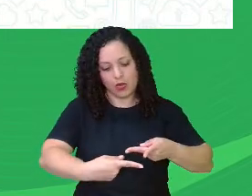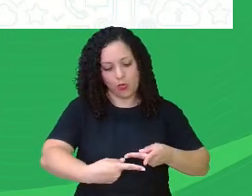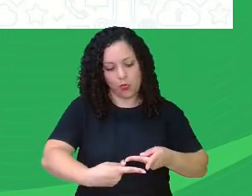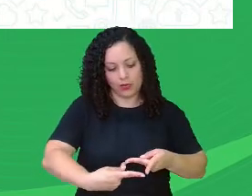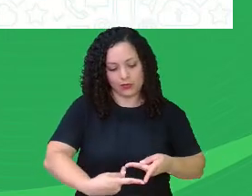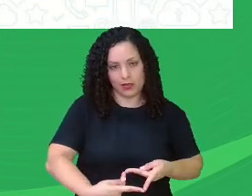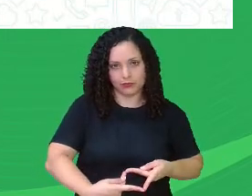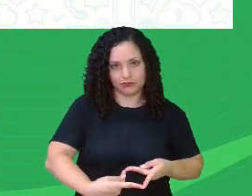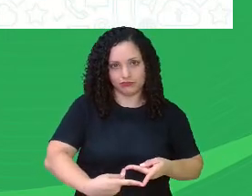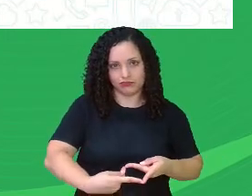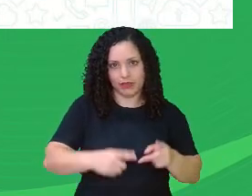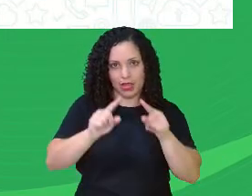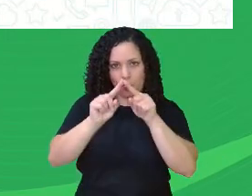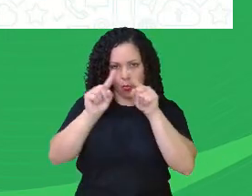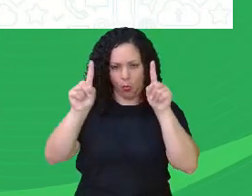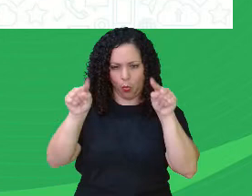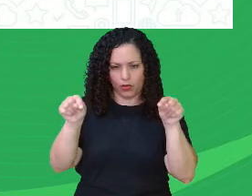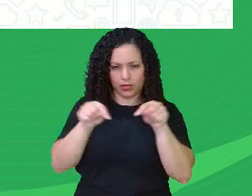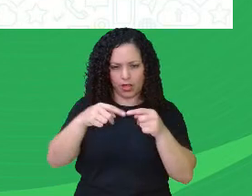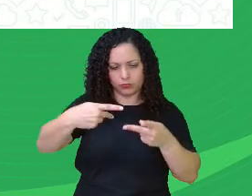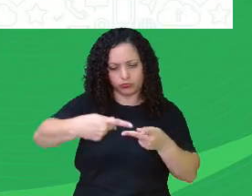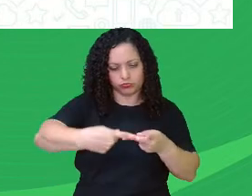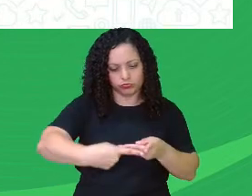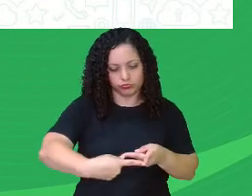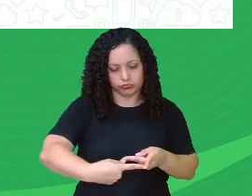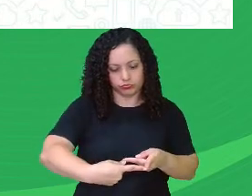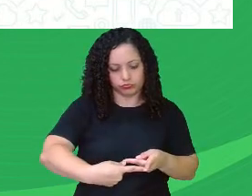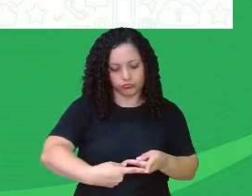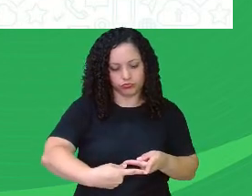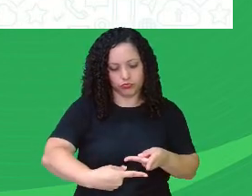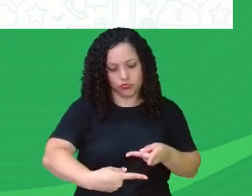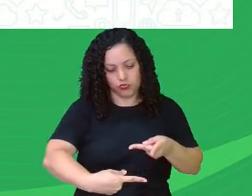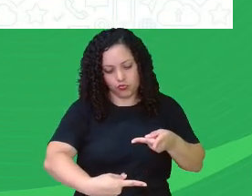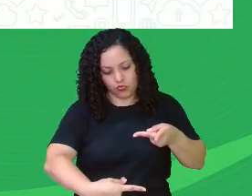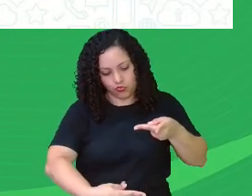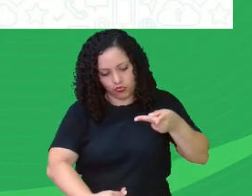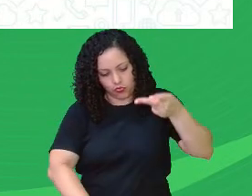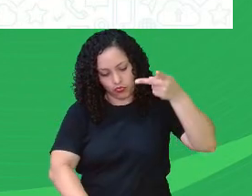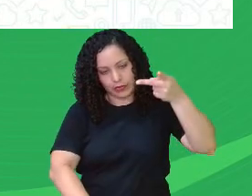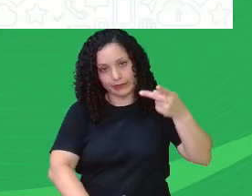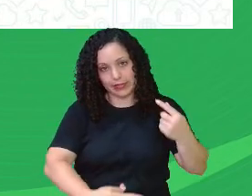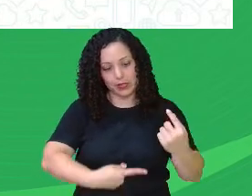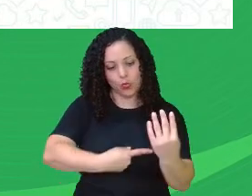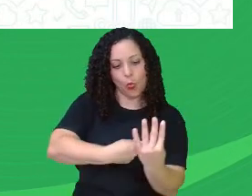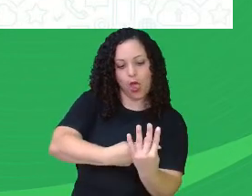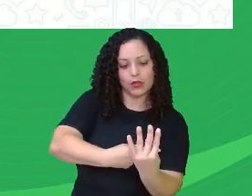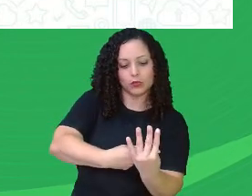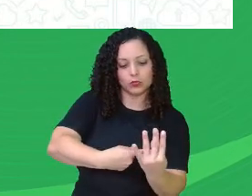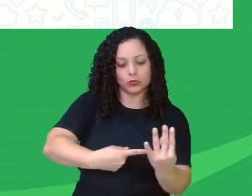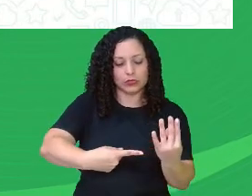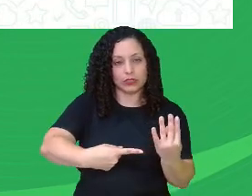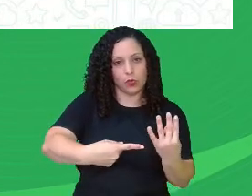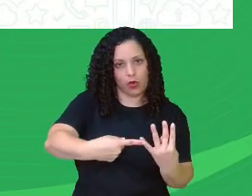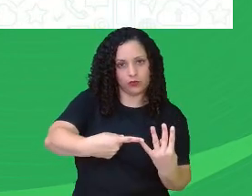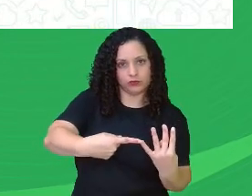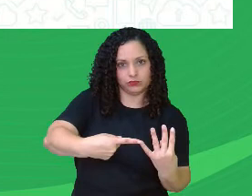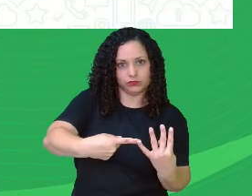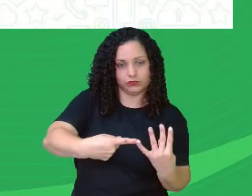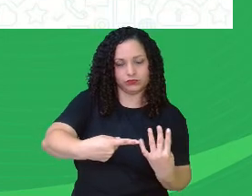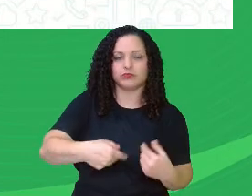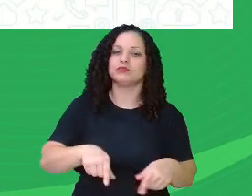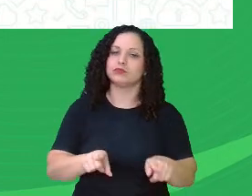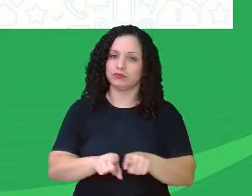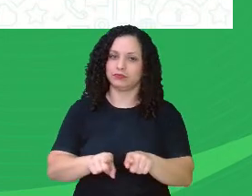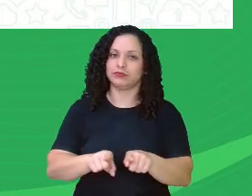base quadrada. Por quê, Ricardinho? Porque a base eu tenho lado 4 e 4. Quando eu tenho 4 e 4, e eu tenho uma base quadrada